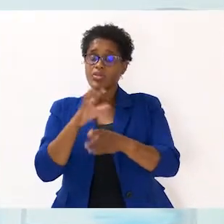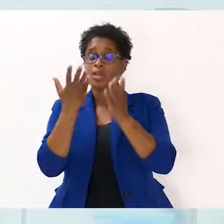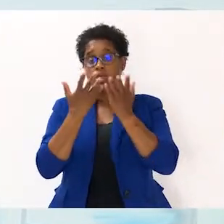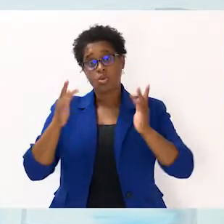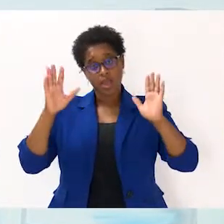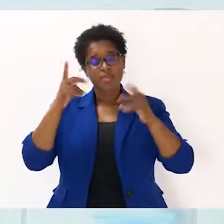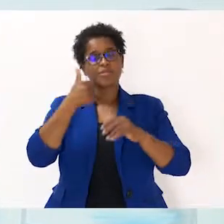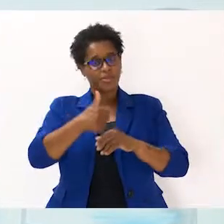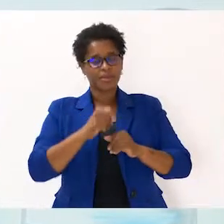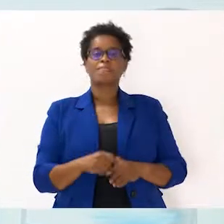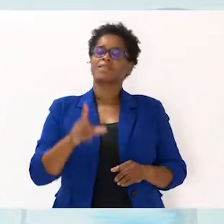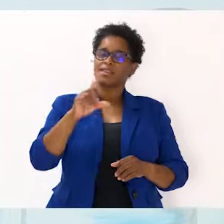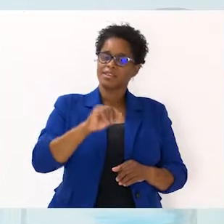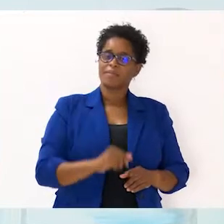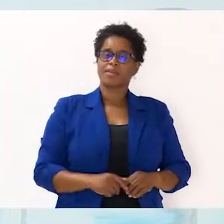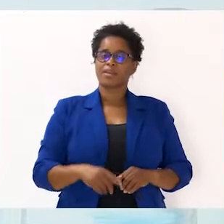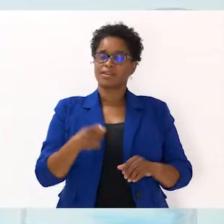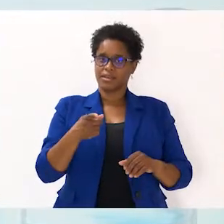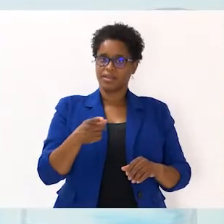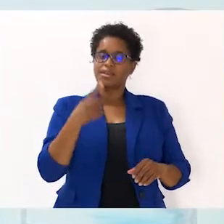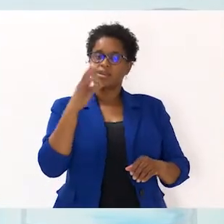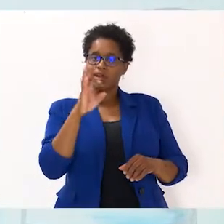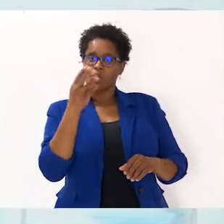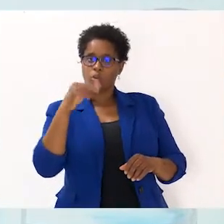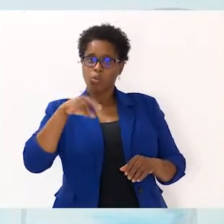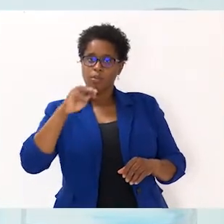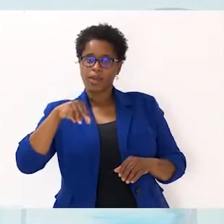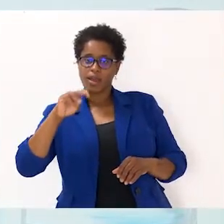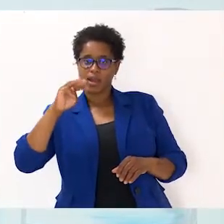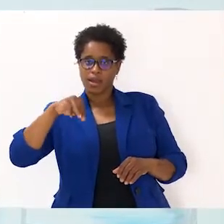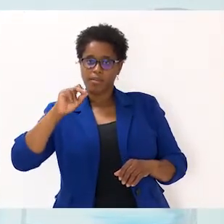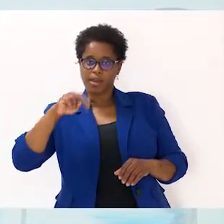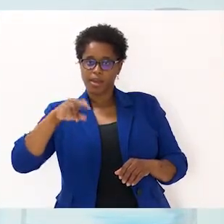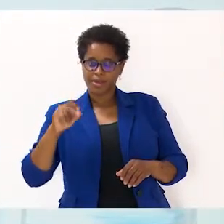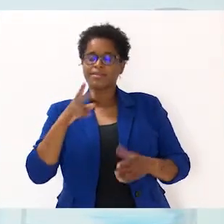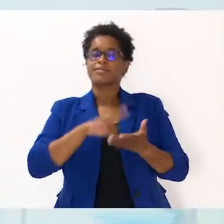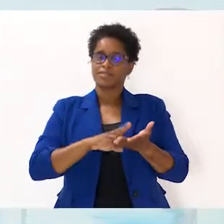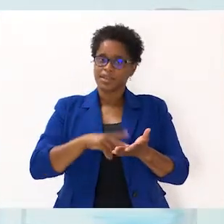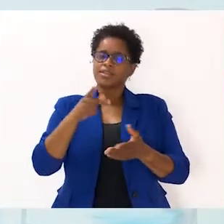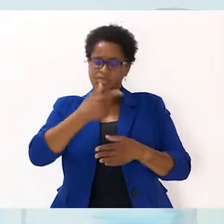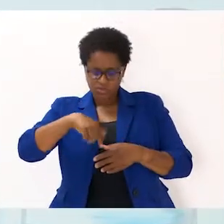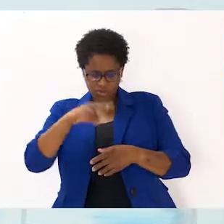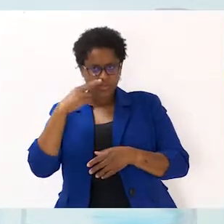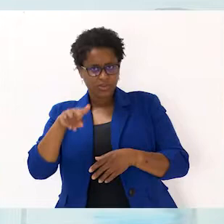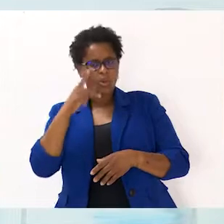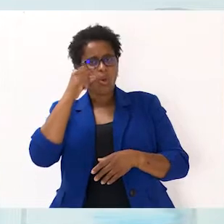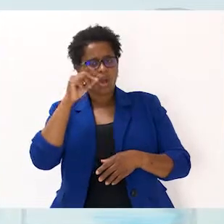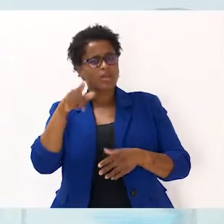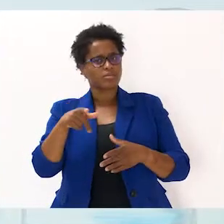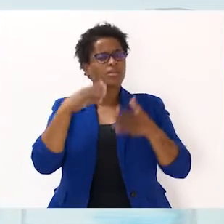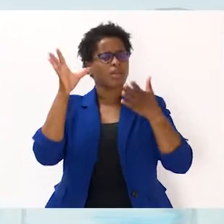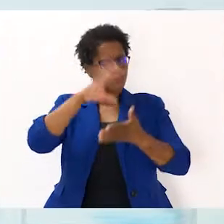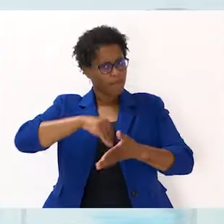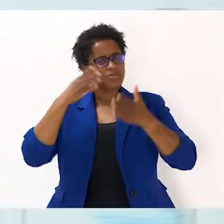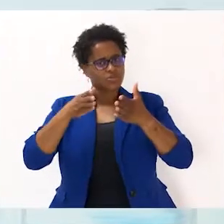naturais, muito bem, e humanas, exatamente. E nós vimos que o homem é aquele que mais contribui